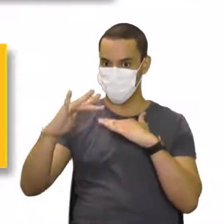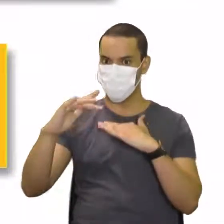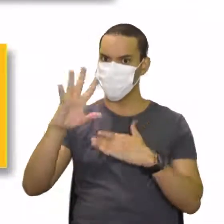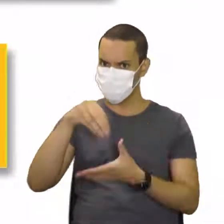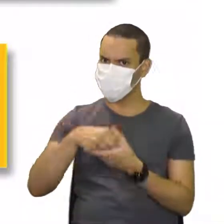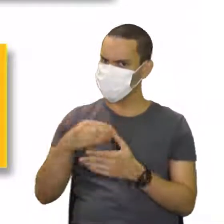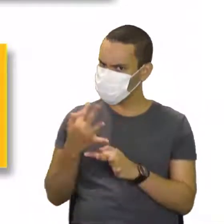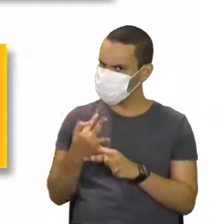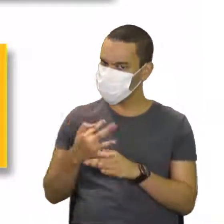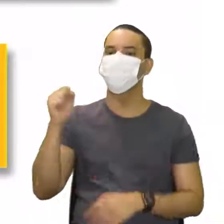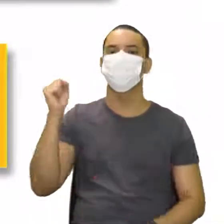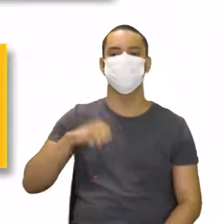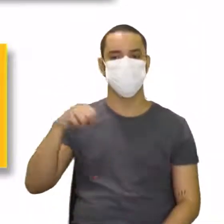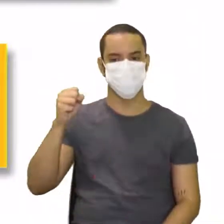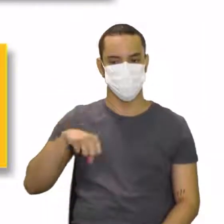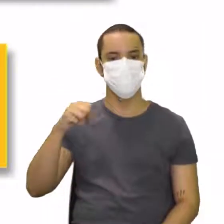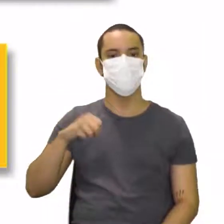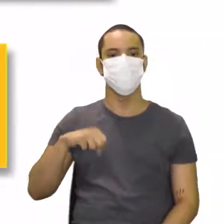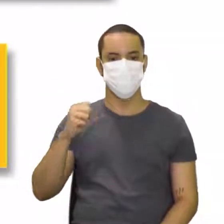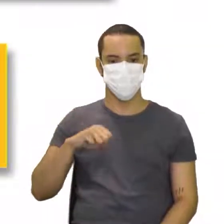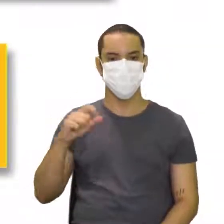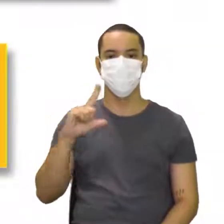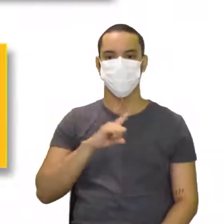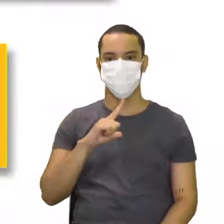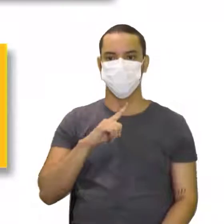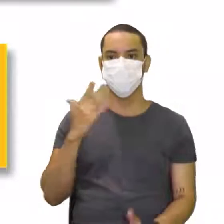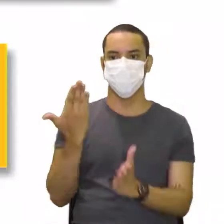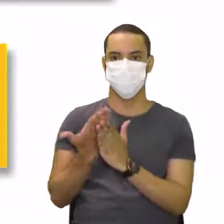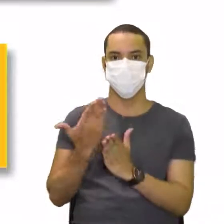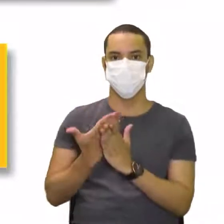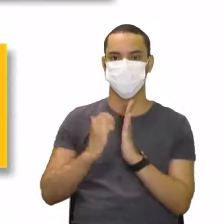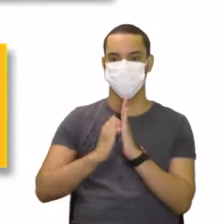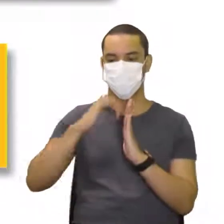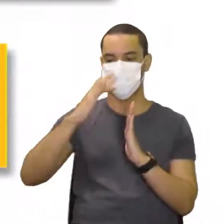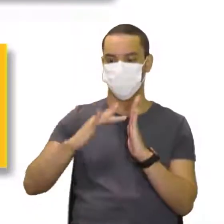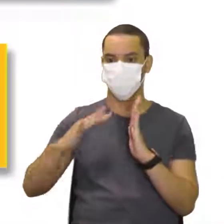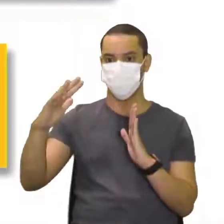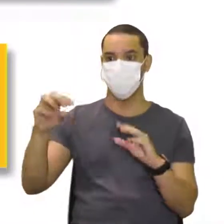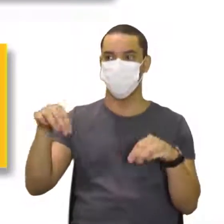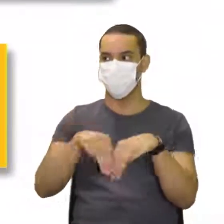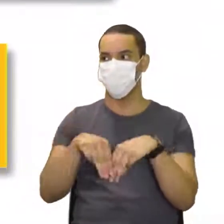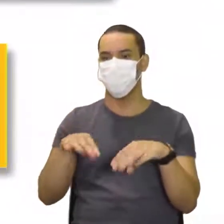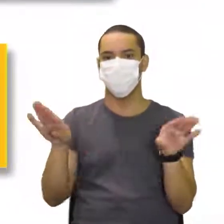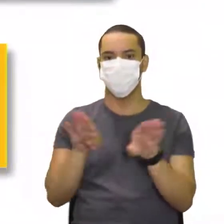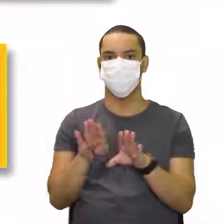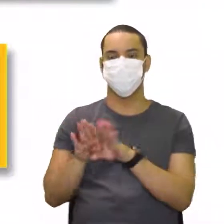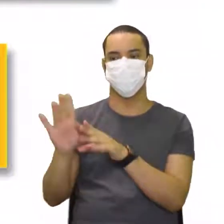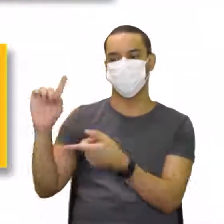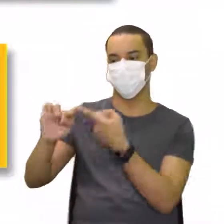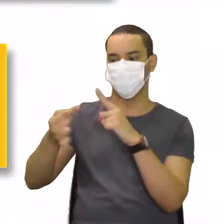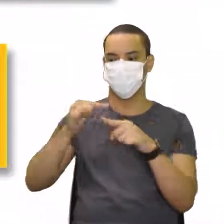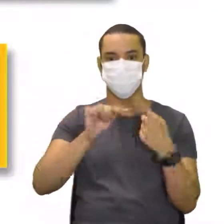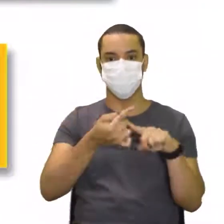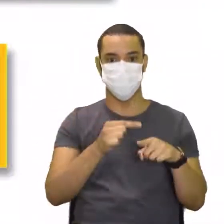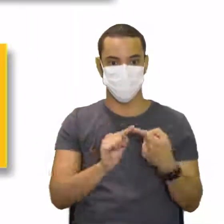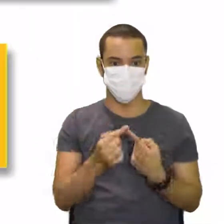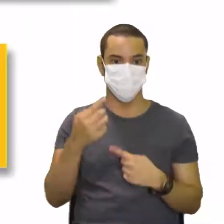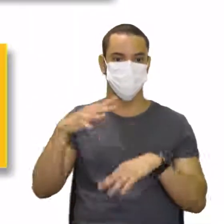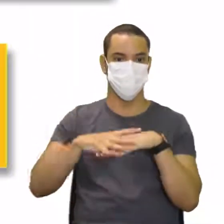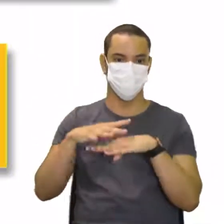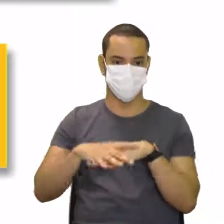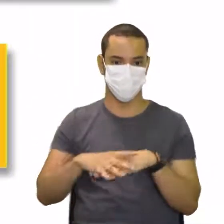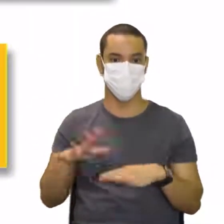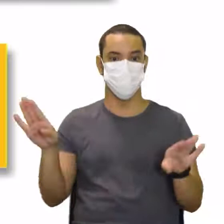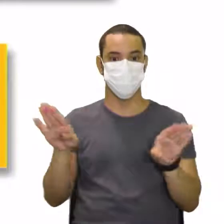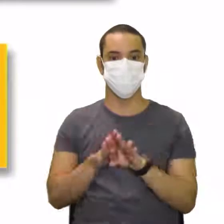física? Envolve, pessoal. A gente tem aqui estudo de ondas eletromagnéticas, de combinação matemática e tudo mais, ok?